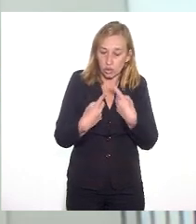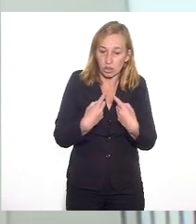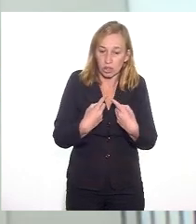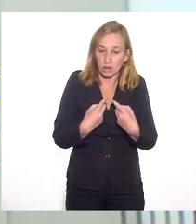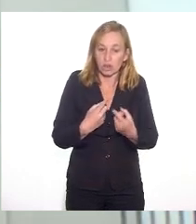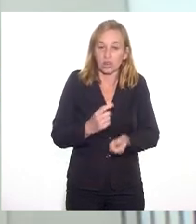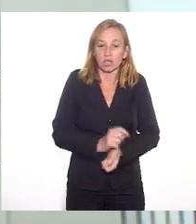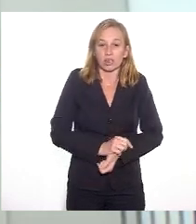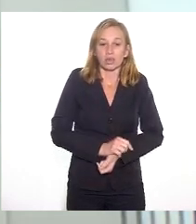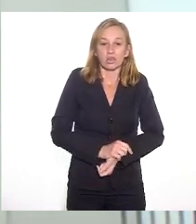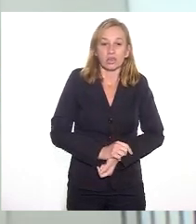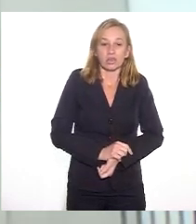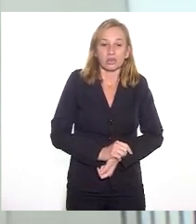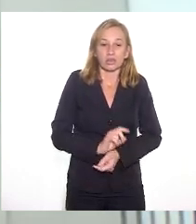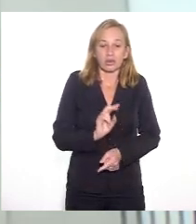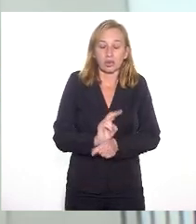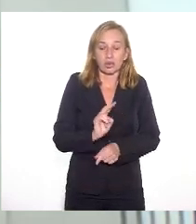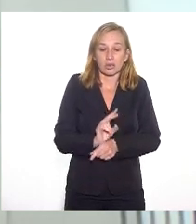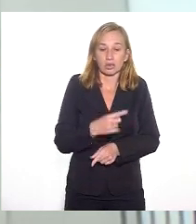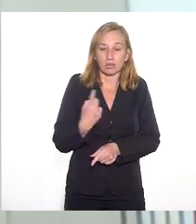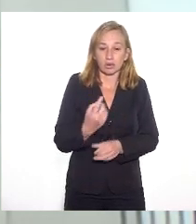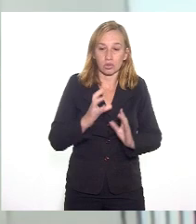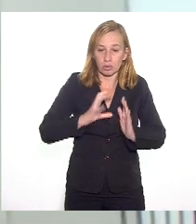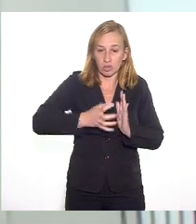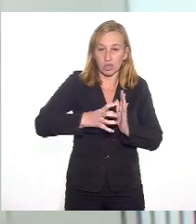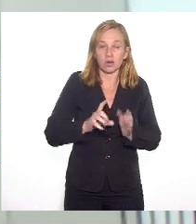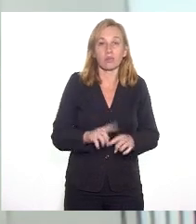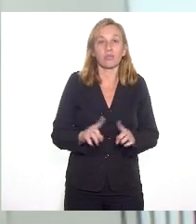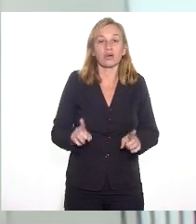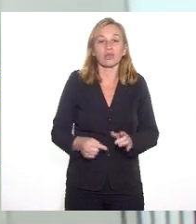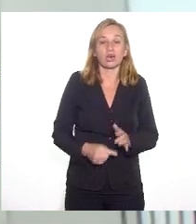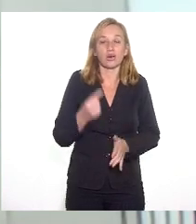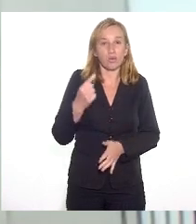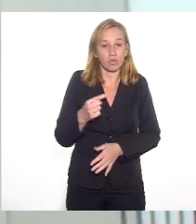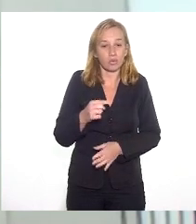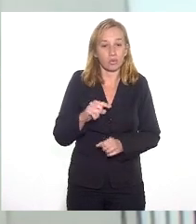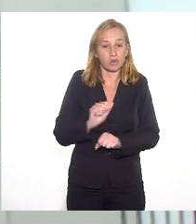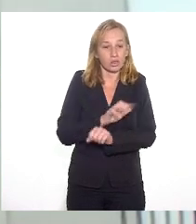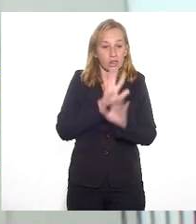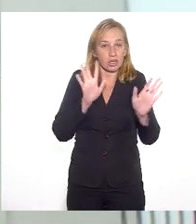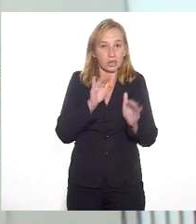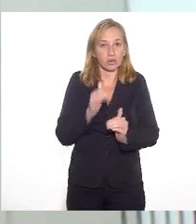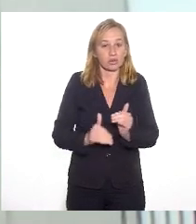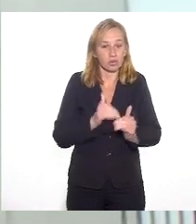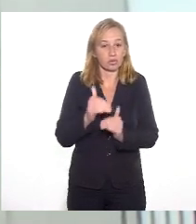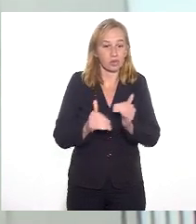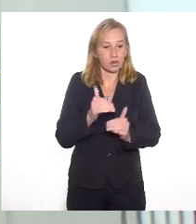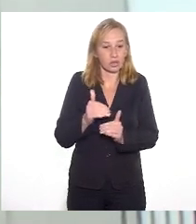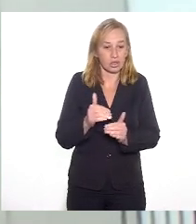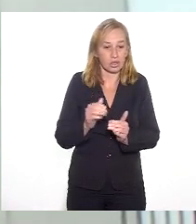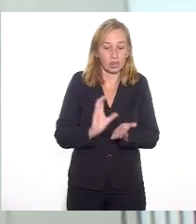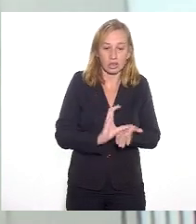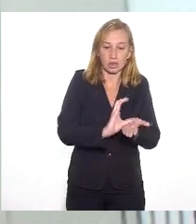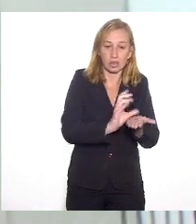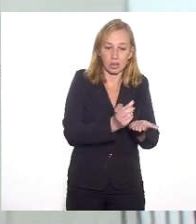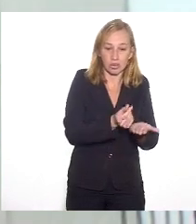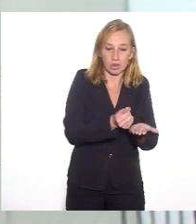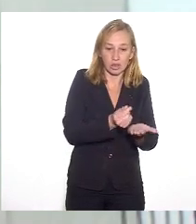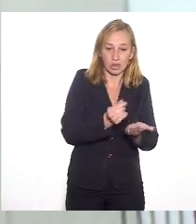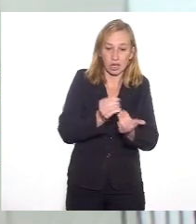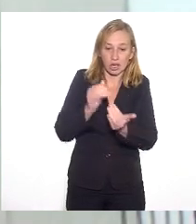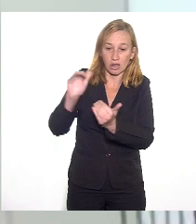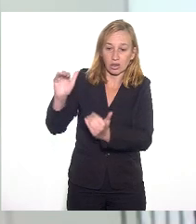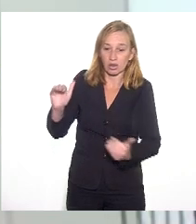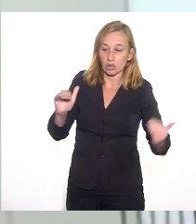defendida, né, pela nossa bancada, mas é uma que dá, né, que garante transparência ao processo de execução orçamentária do Supera Rio.